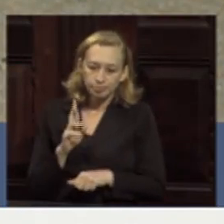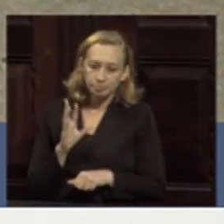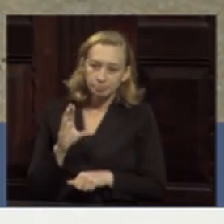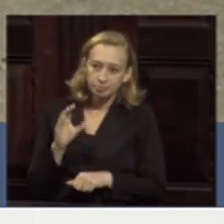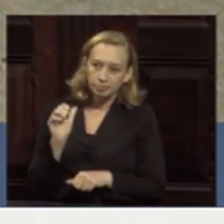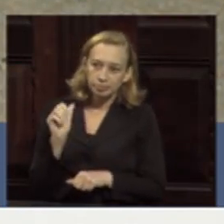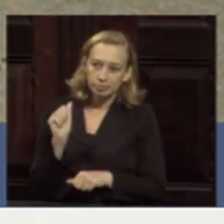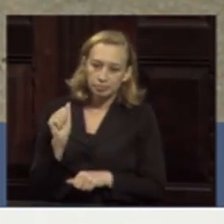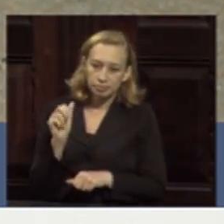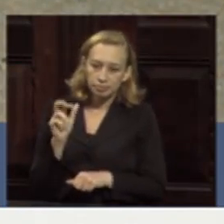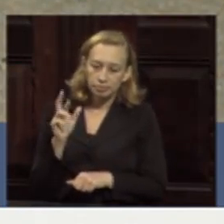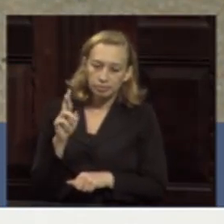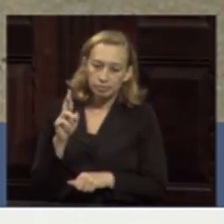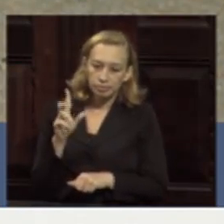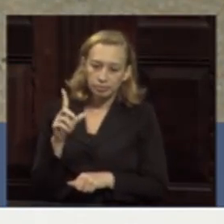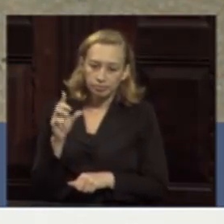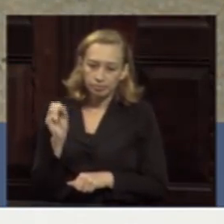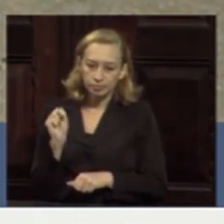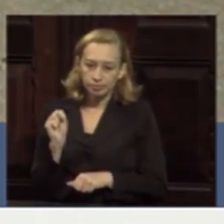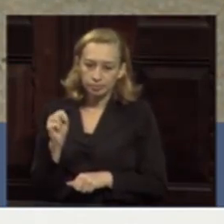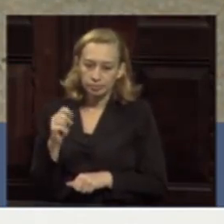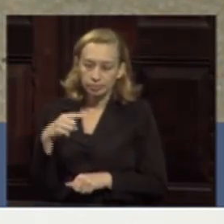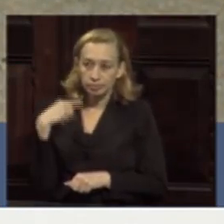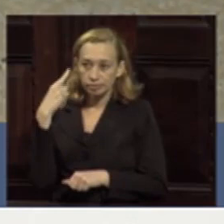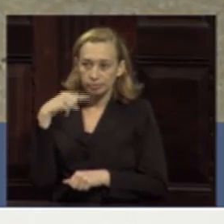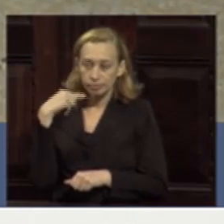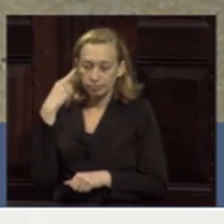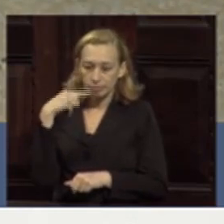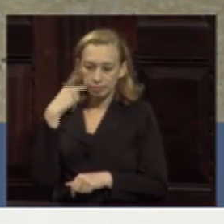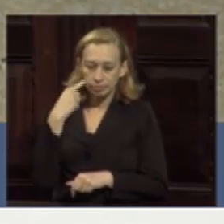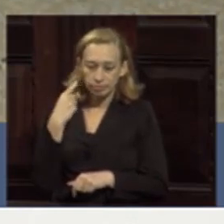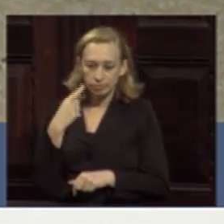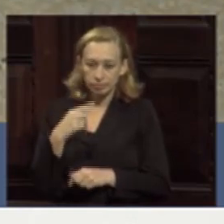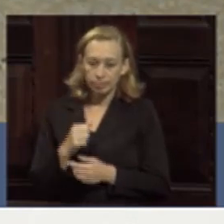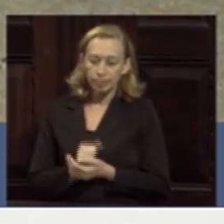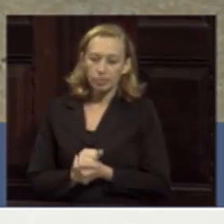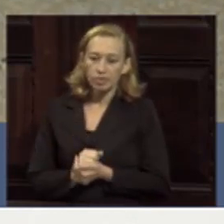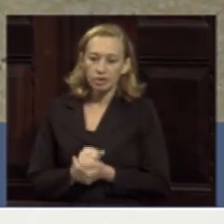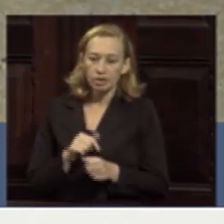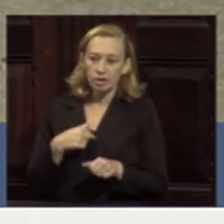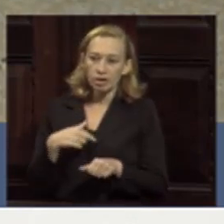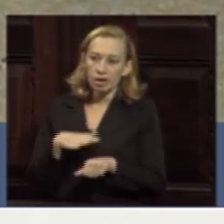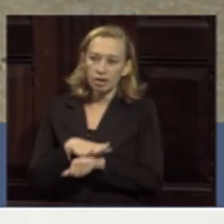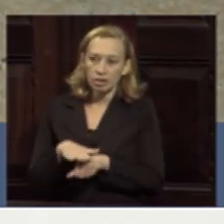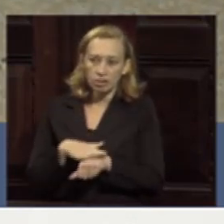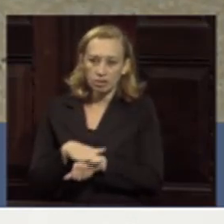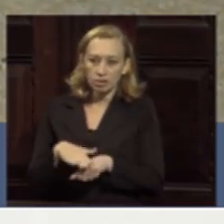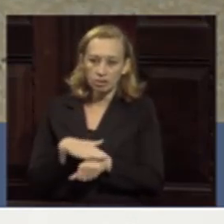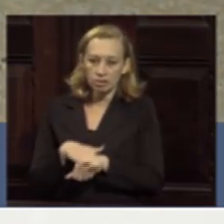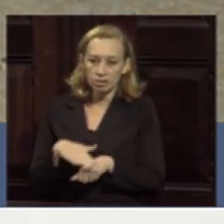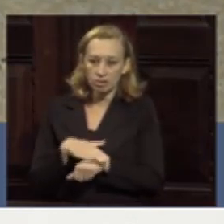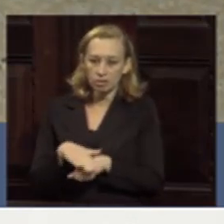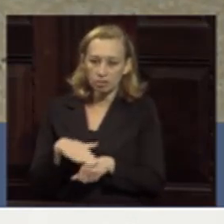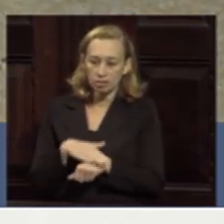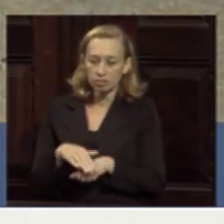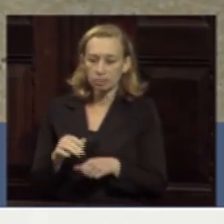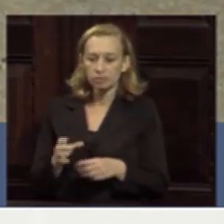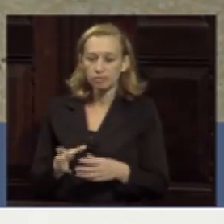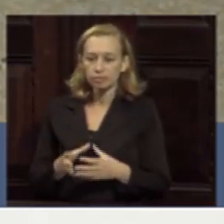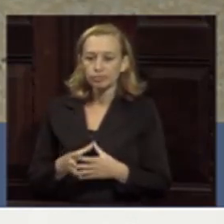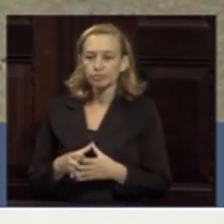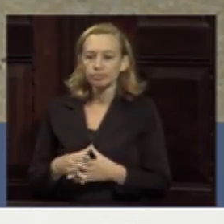Junto é um advogado que vem alcançando grande notoriedade. É advogado da Federação